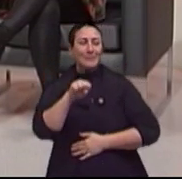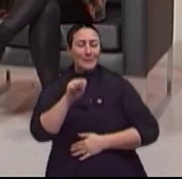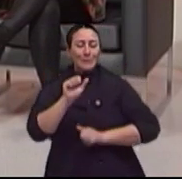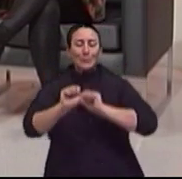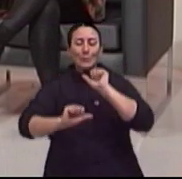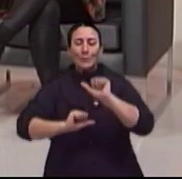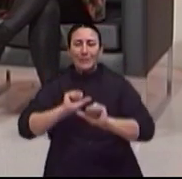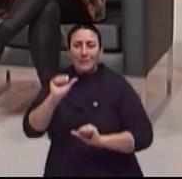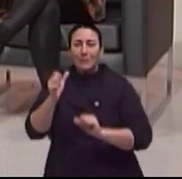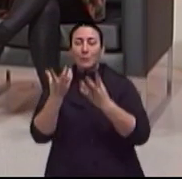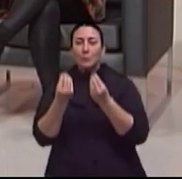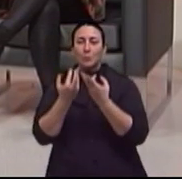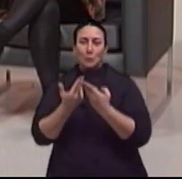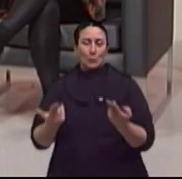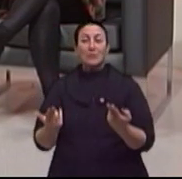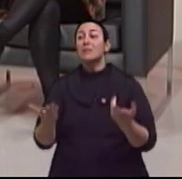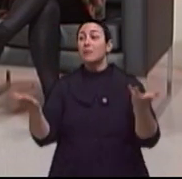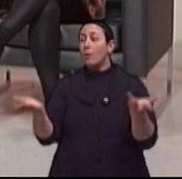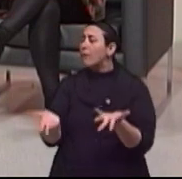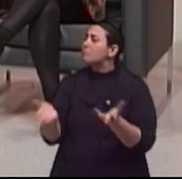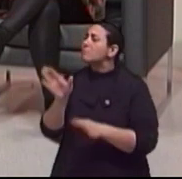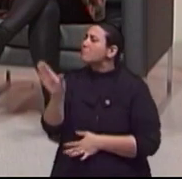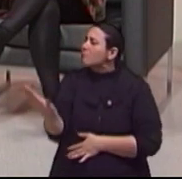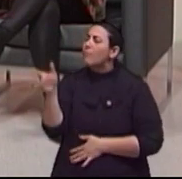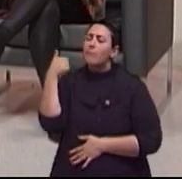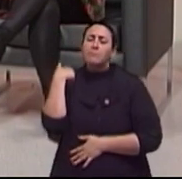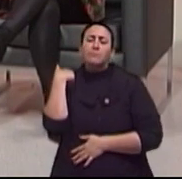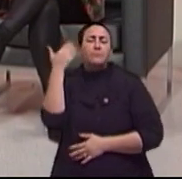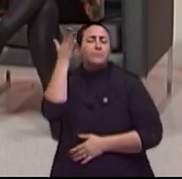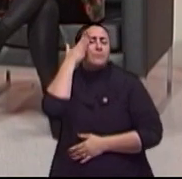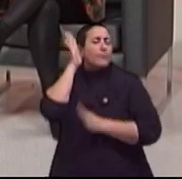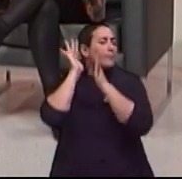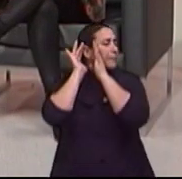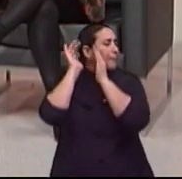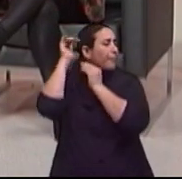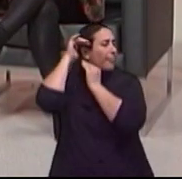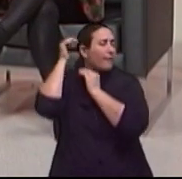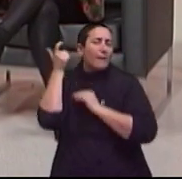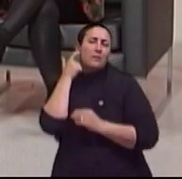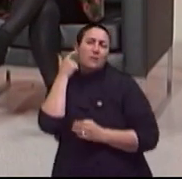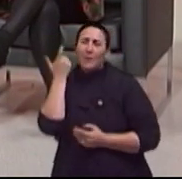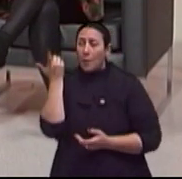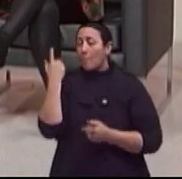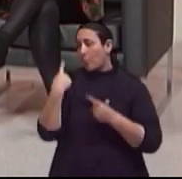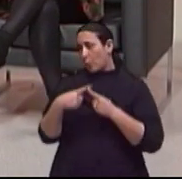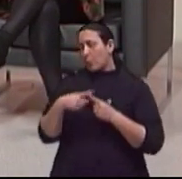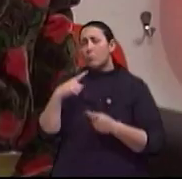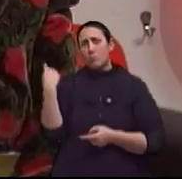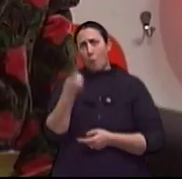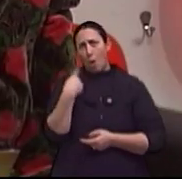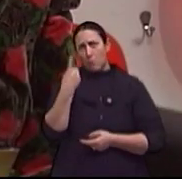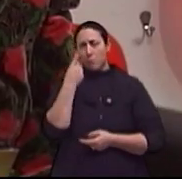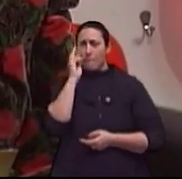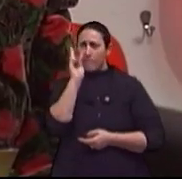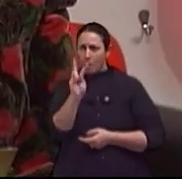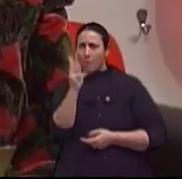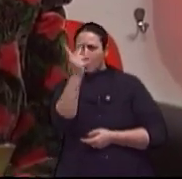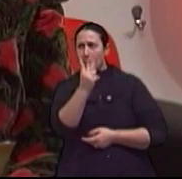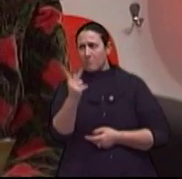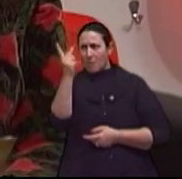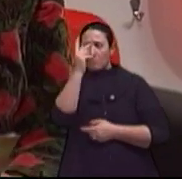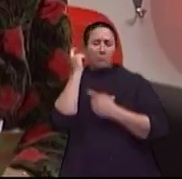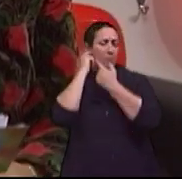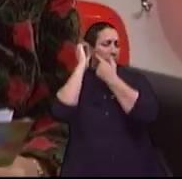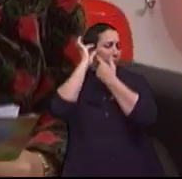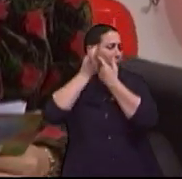coisas mudaram Mas afinal de contas vamos começar assim pela nossa audição Qual é esse mecanismo porque quando a gente vê o desenho de um ouvido né